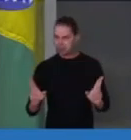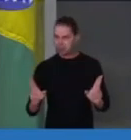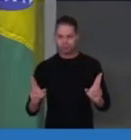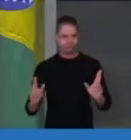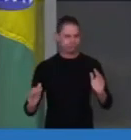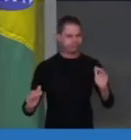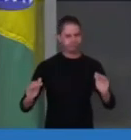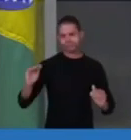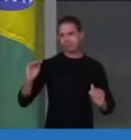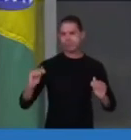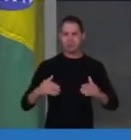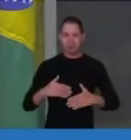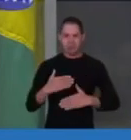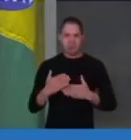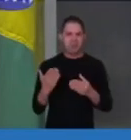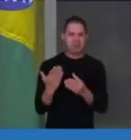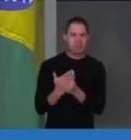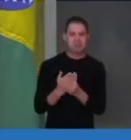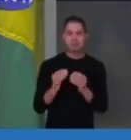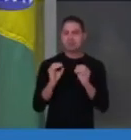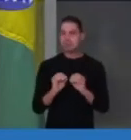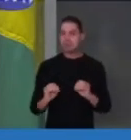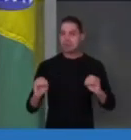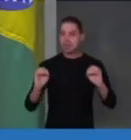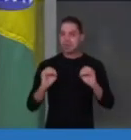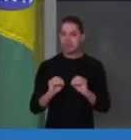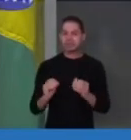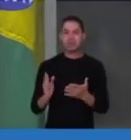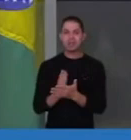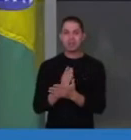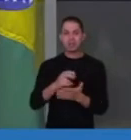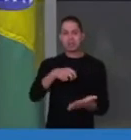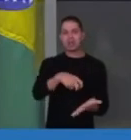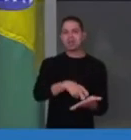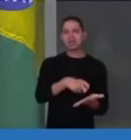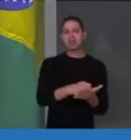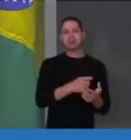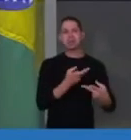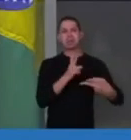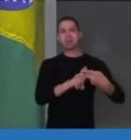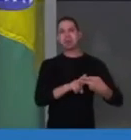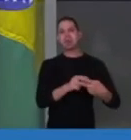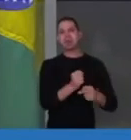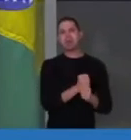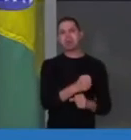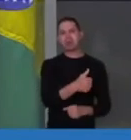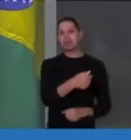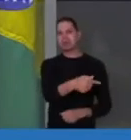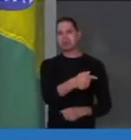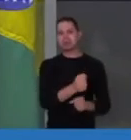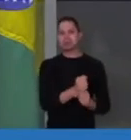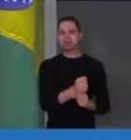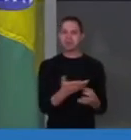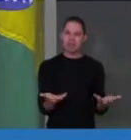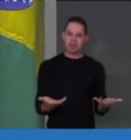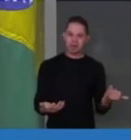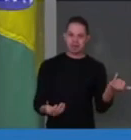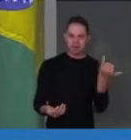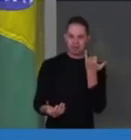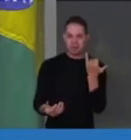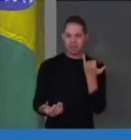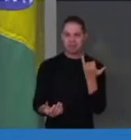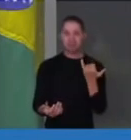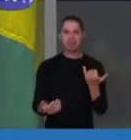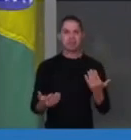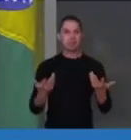nem processo, nem nada. E para outro é 14, 16, 17 anos de prisão. Então, não venha me dizer que